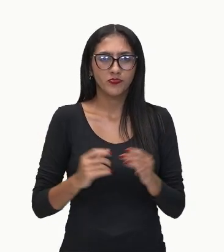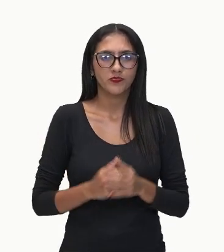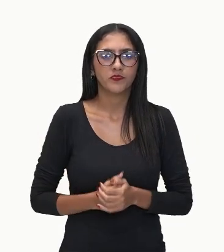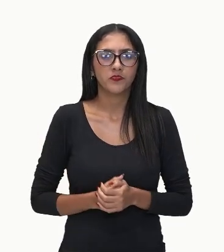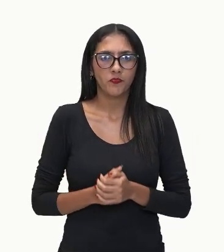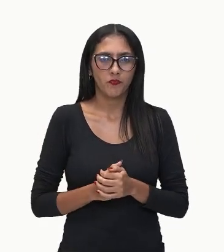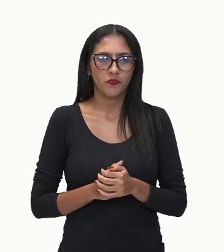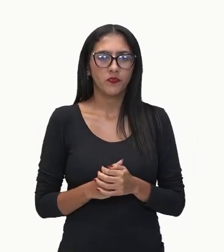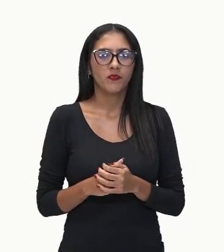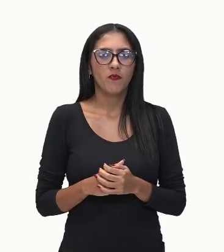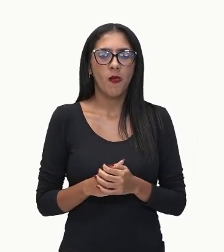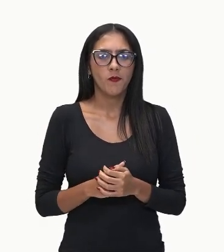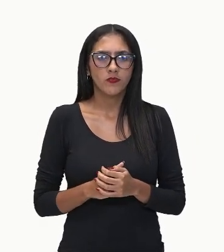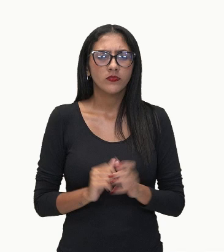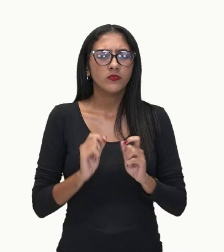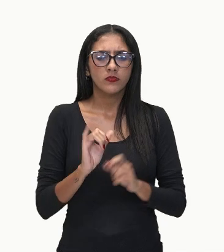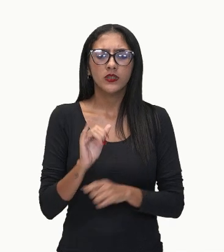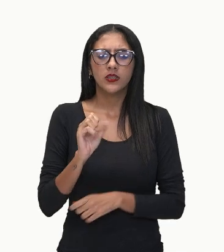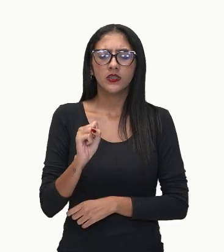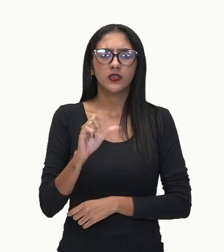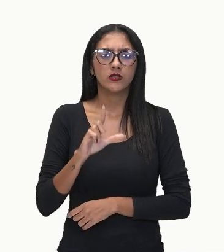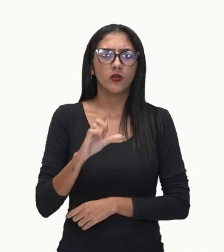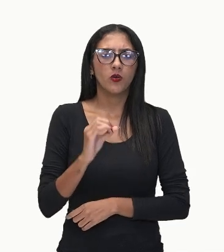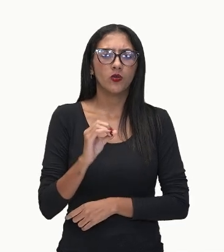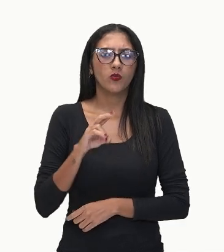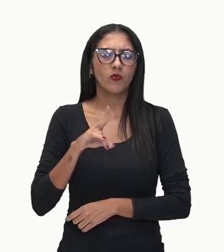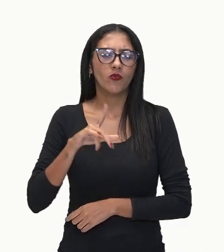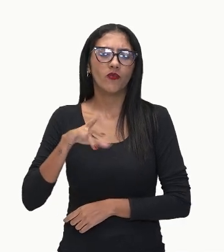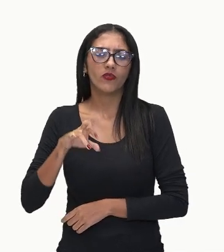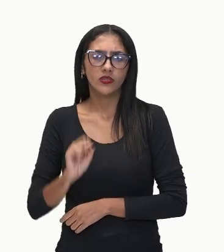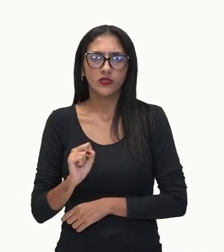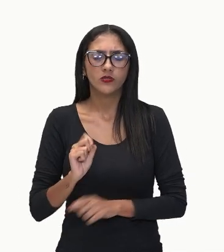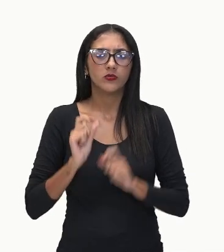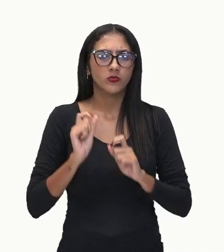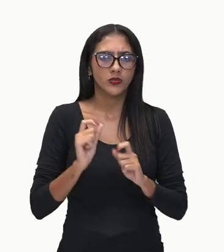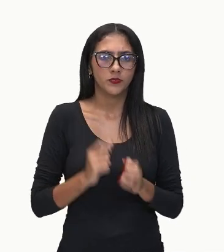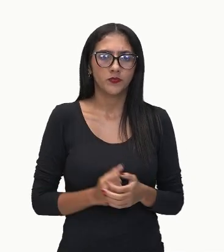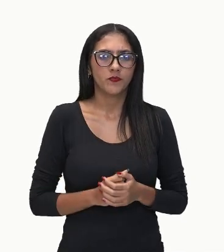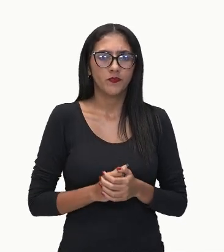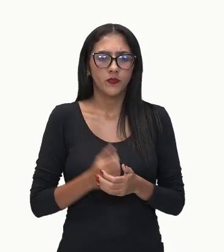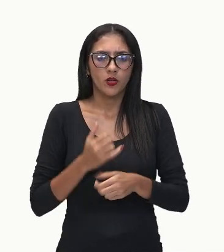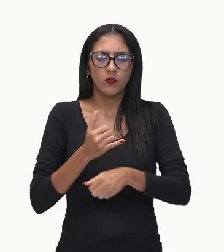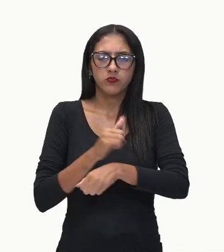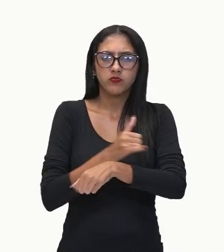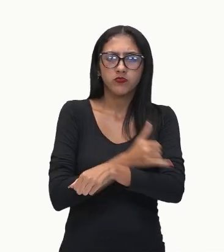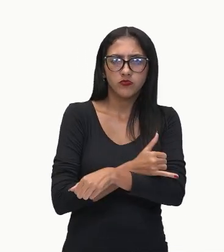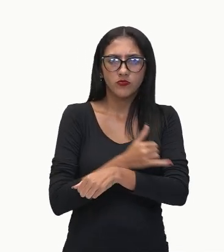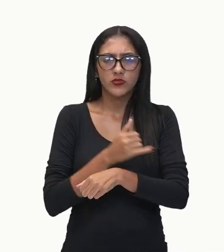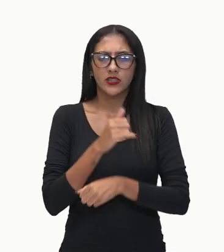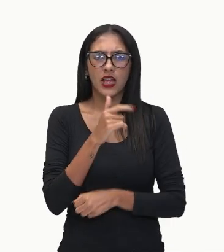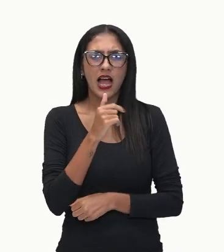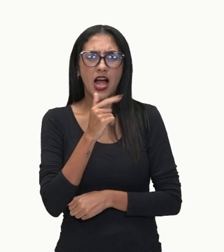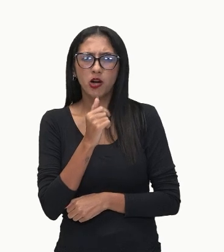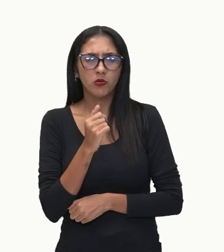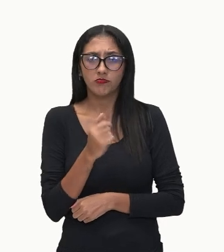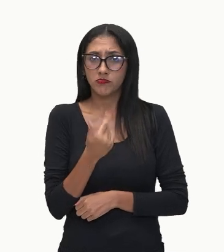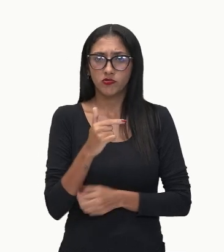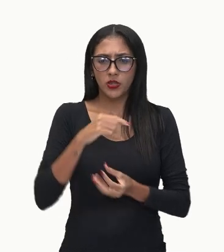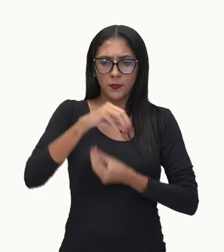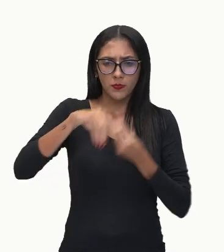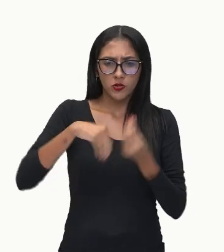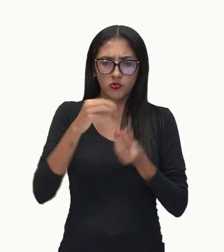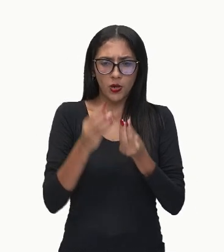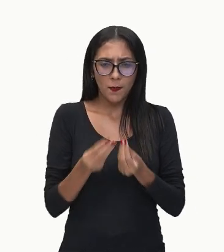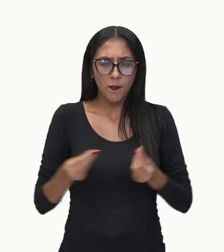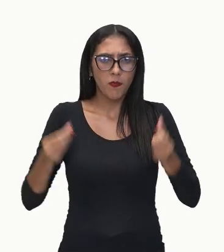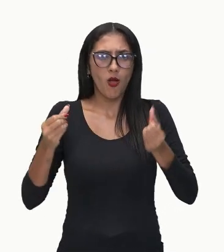insolúveis em água, ou seja, os lipídios eles não conseguem se dissolver na água, mas